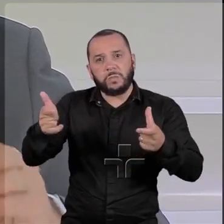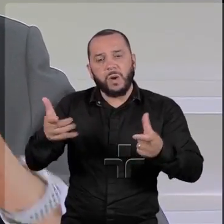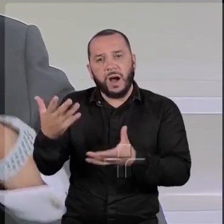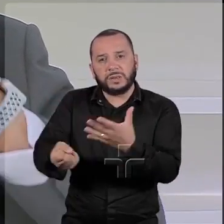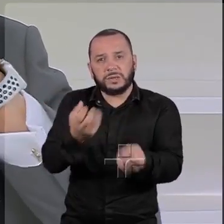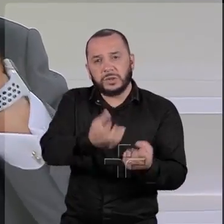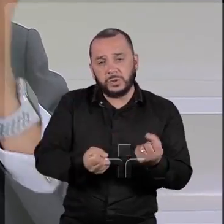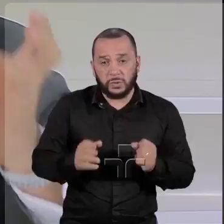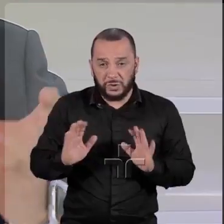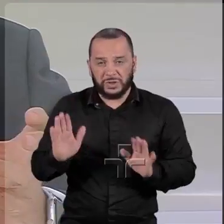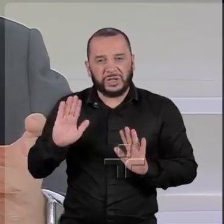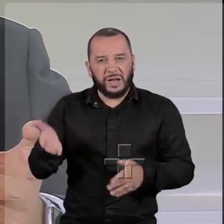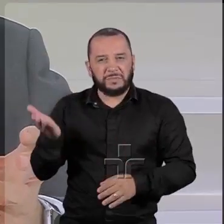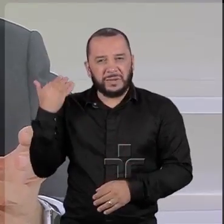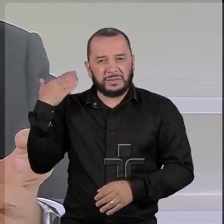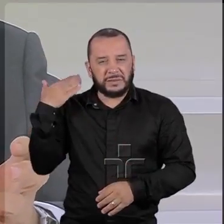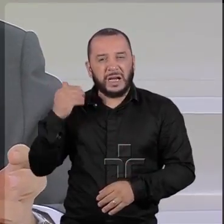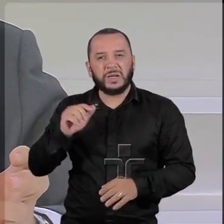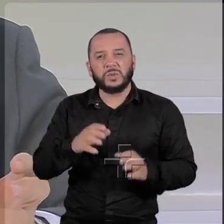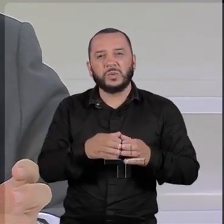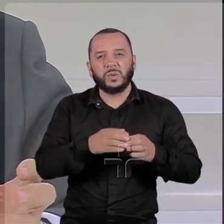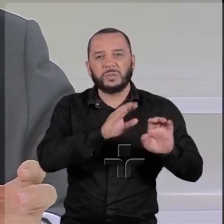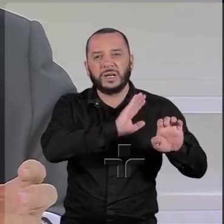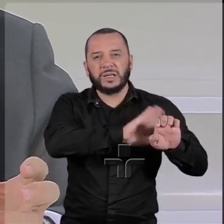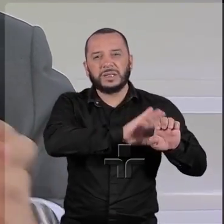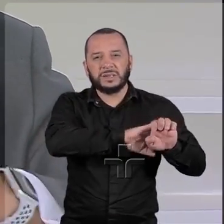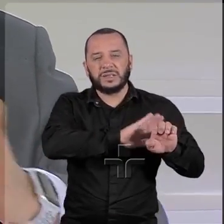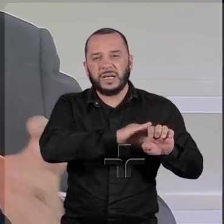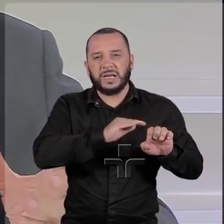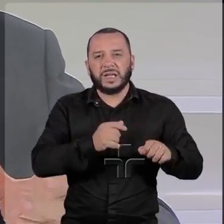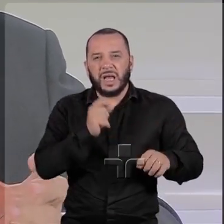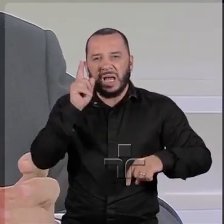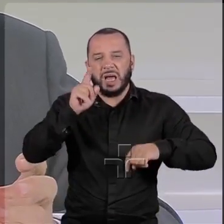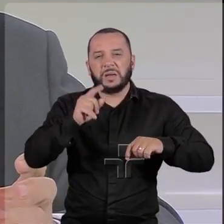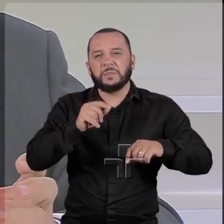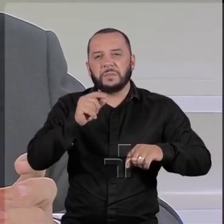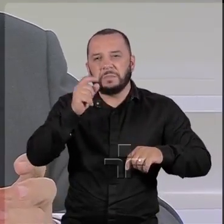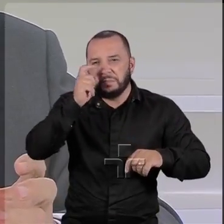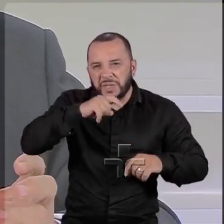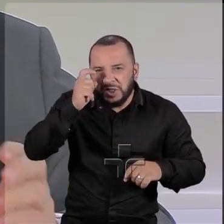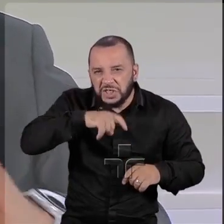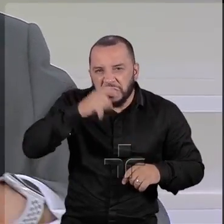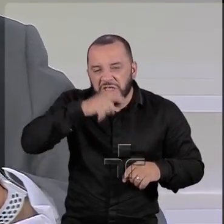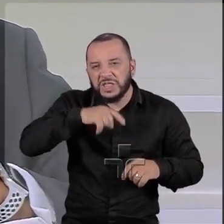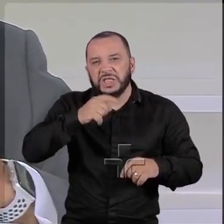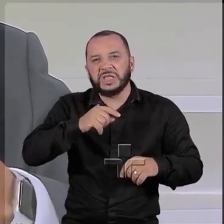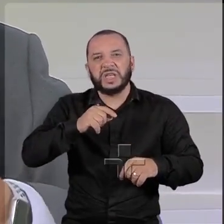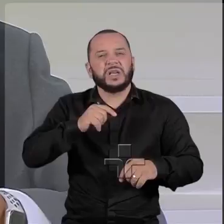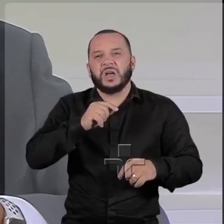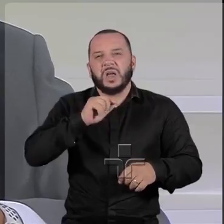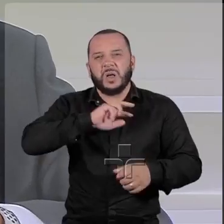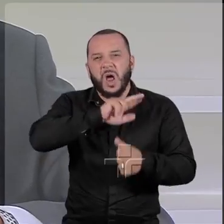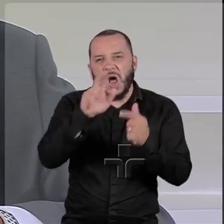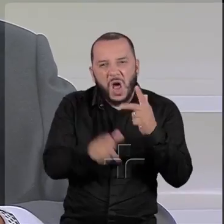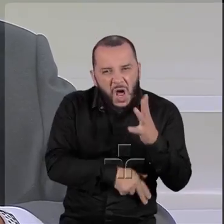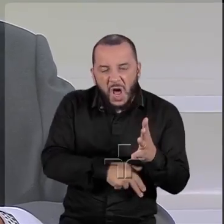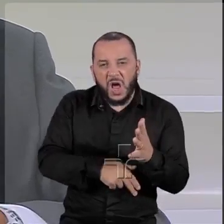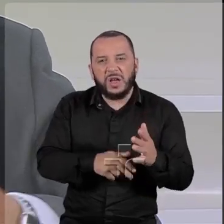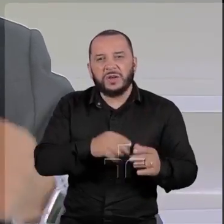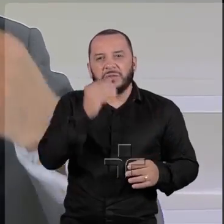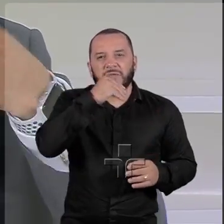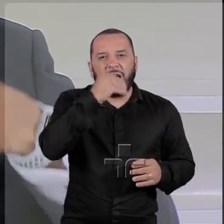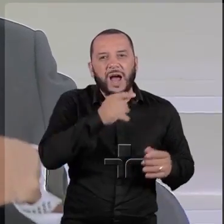que inventou um monte de mentiras sobre a reforma da Previdência, está enfraquecida. Né? As corporações estão